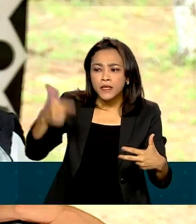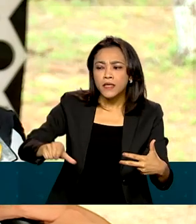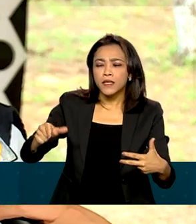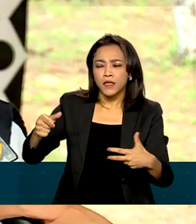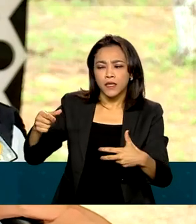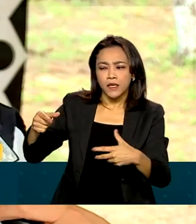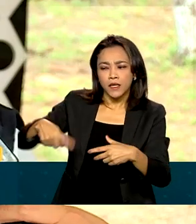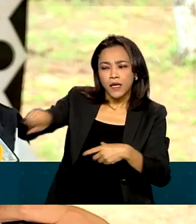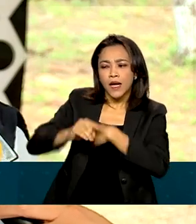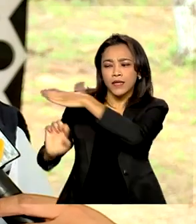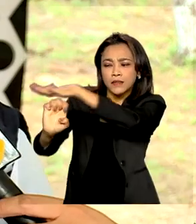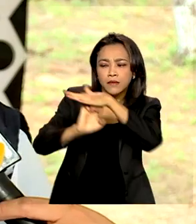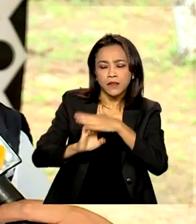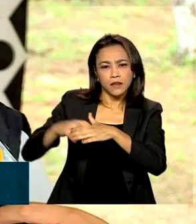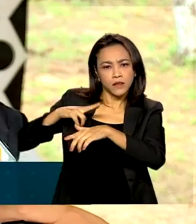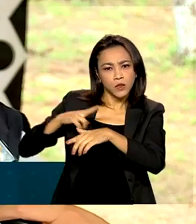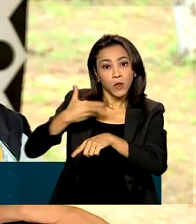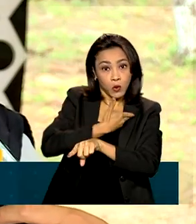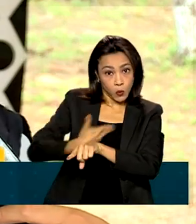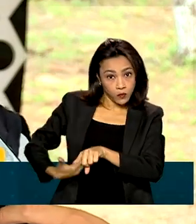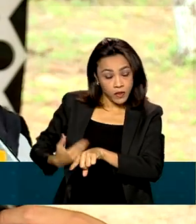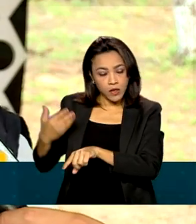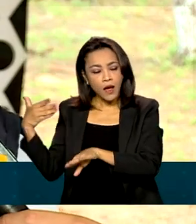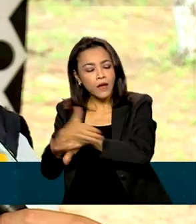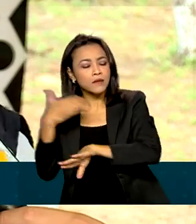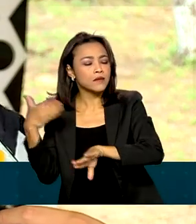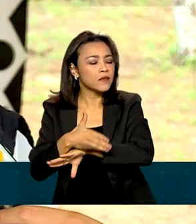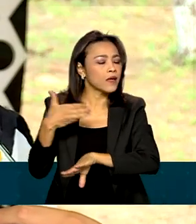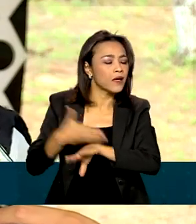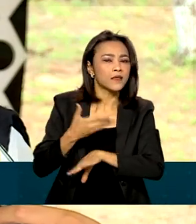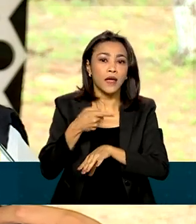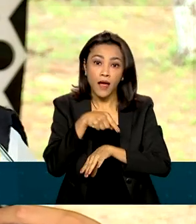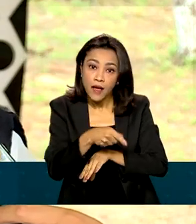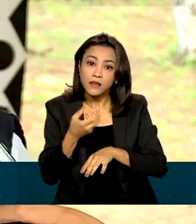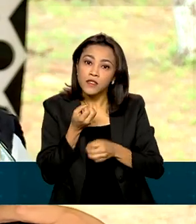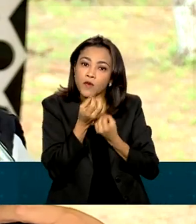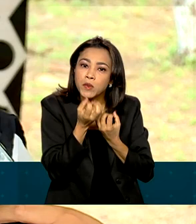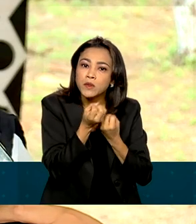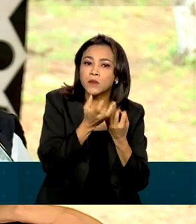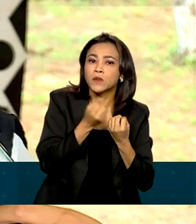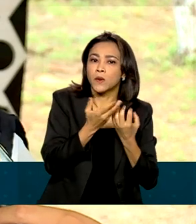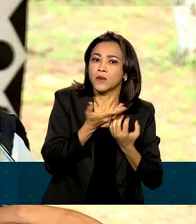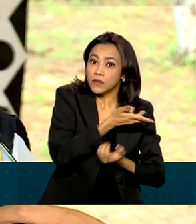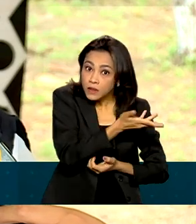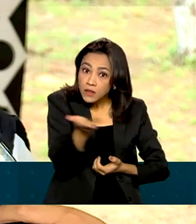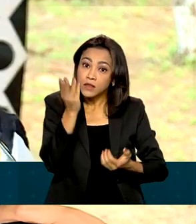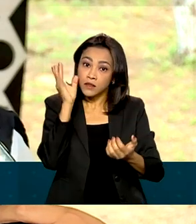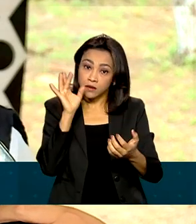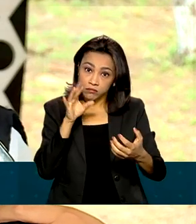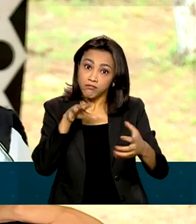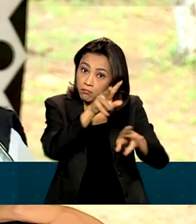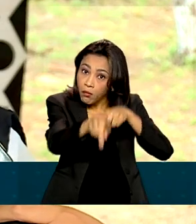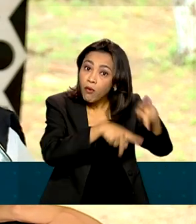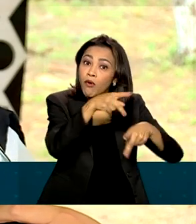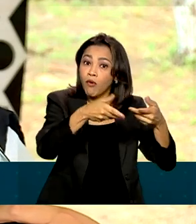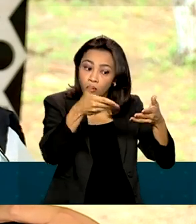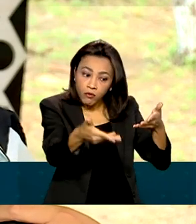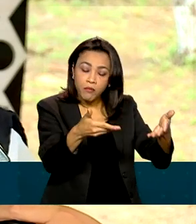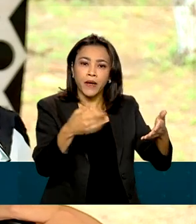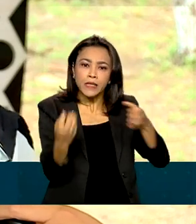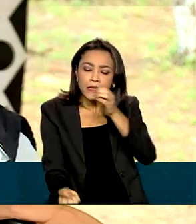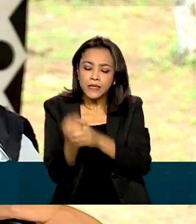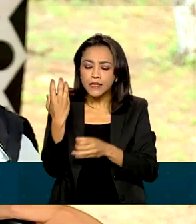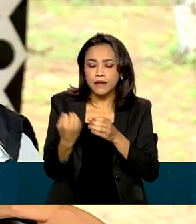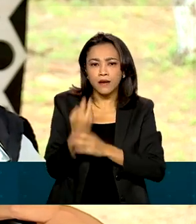públicos e privados possam é ter acesso a esses dados à realidade desses povos e assim possam promover